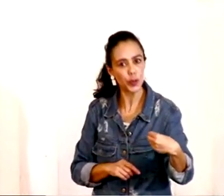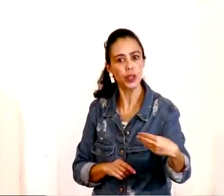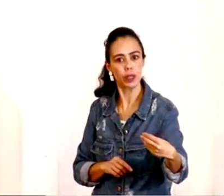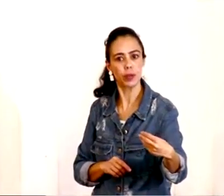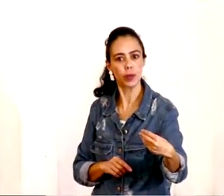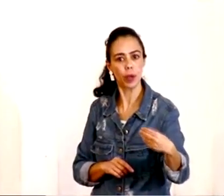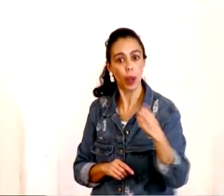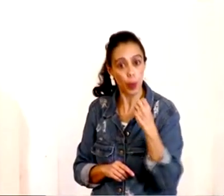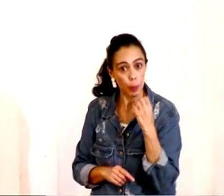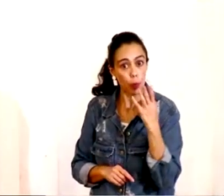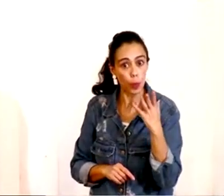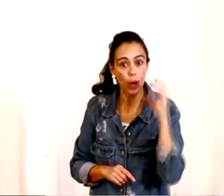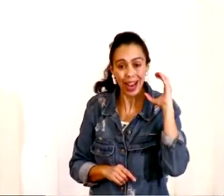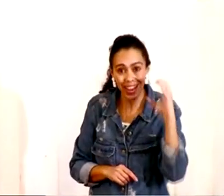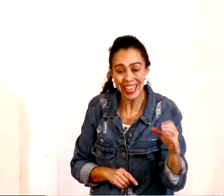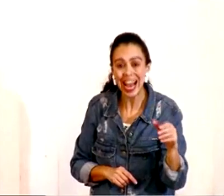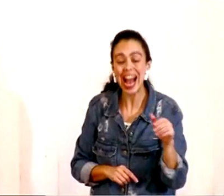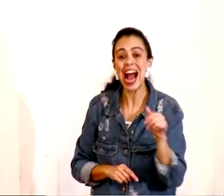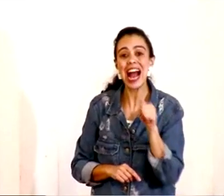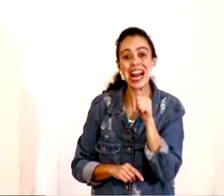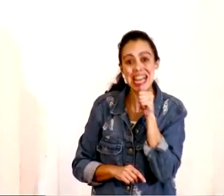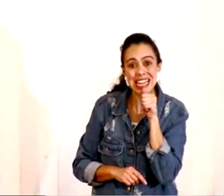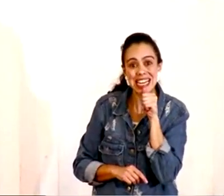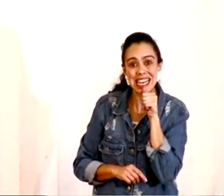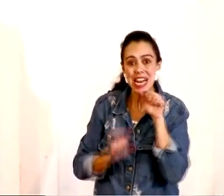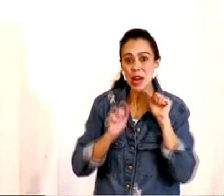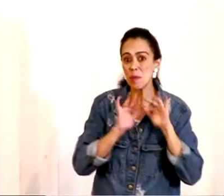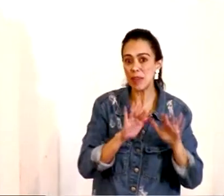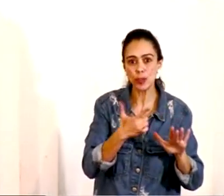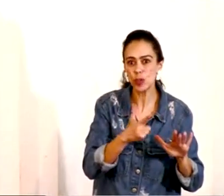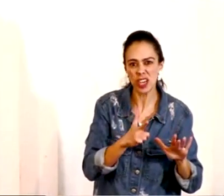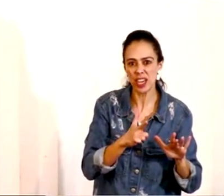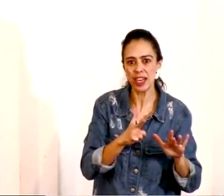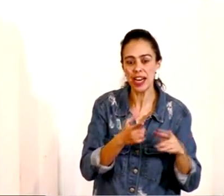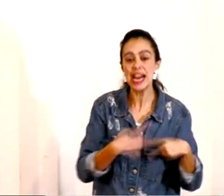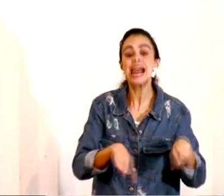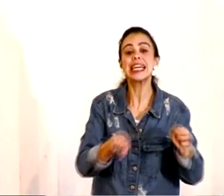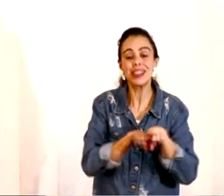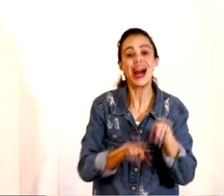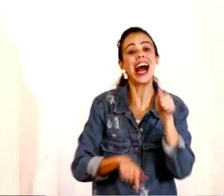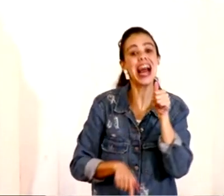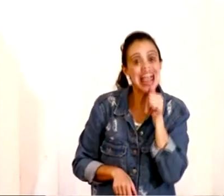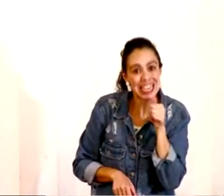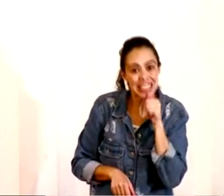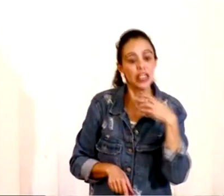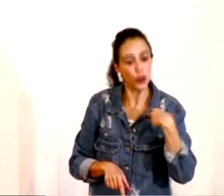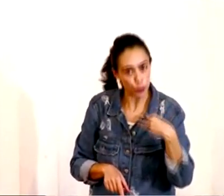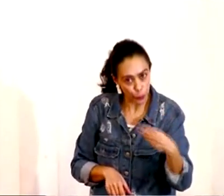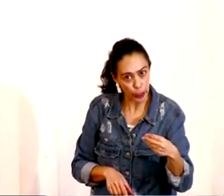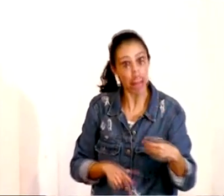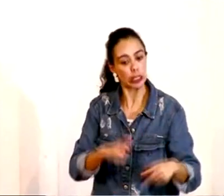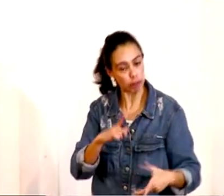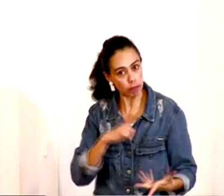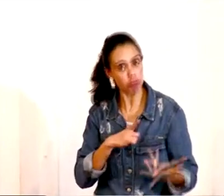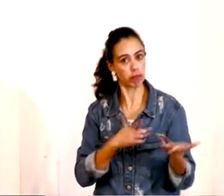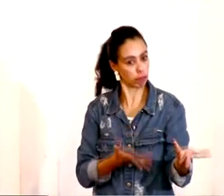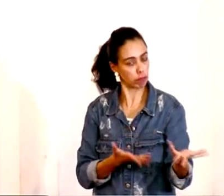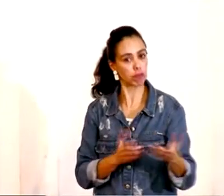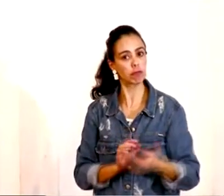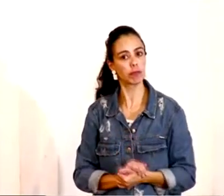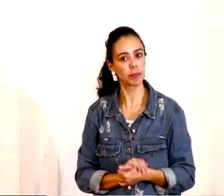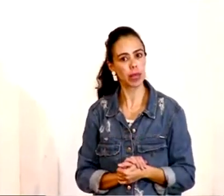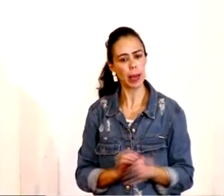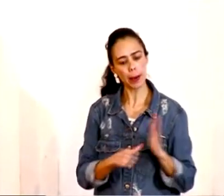casamento. E ele então coabita com a sua mulher e tem seus filhos. E o primeiro filho deles é